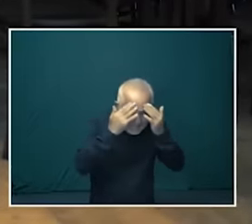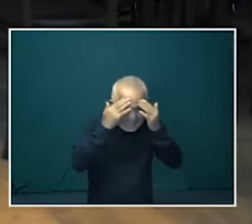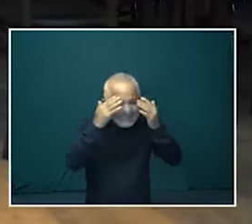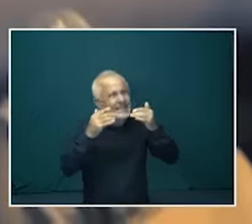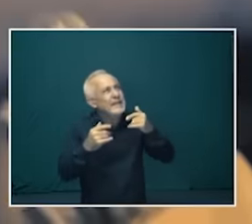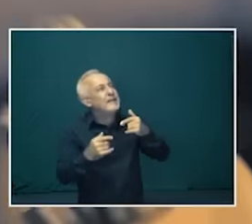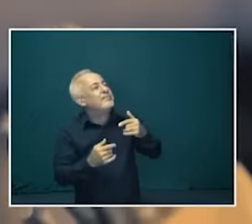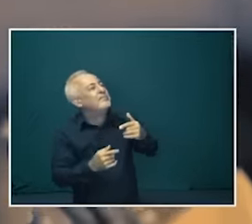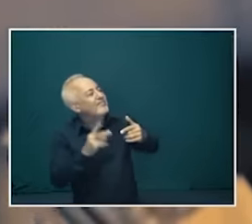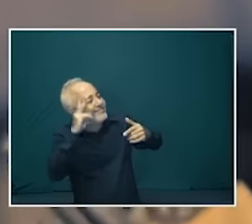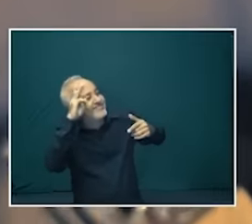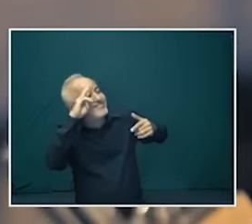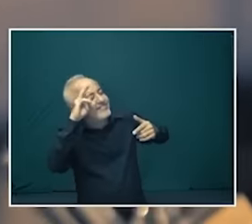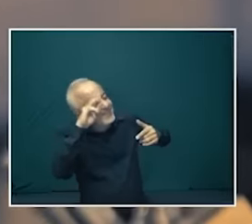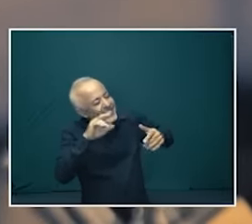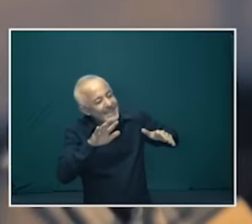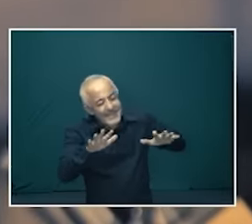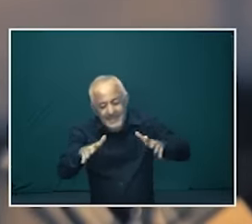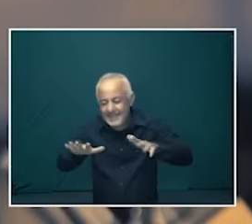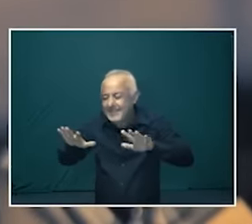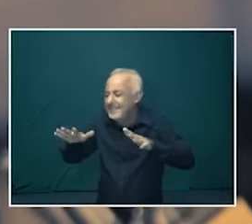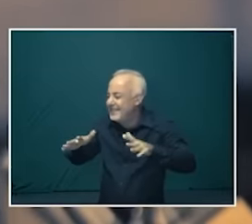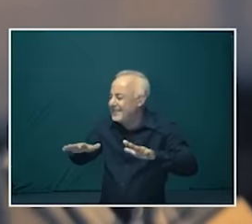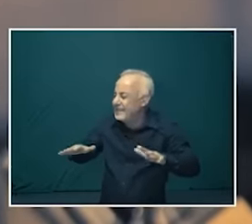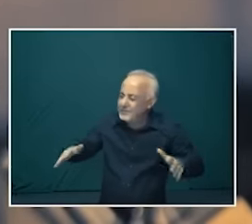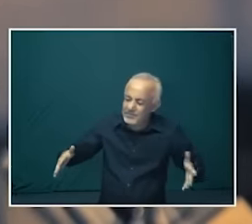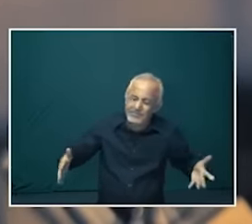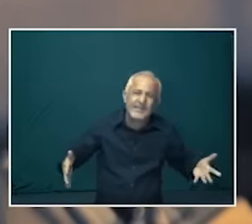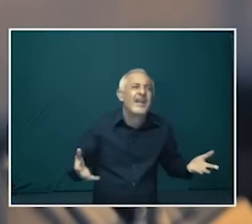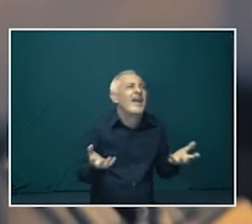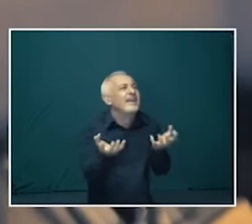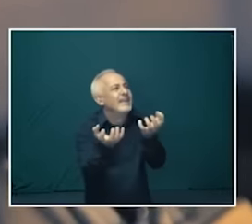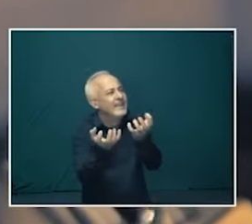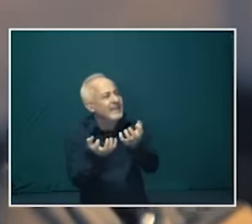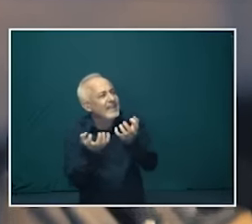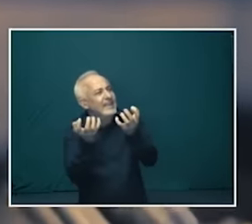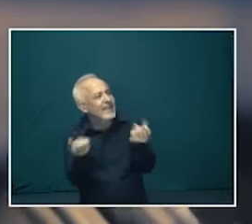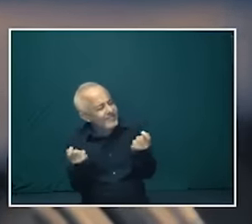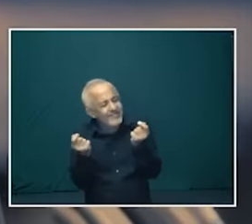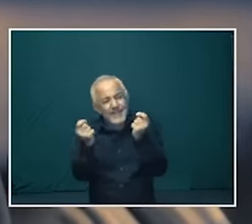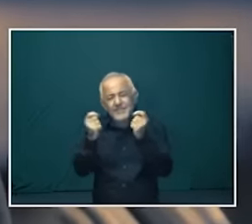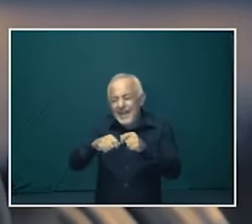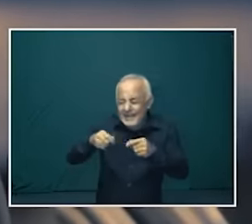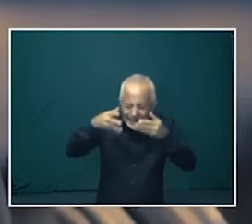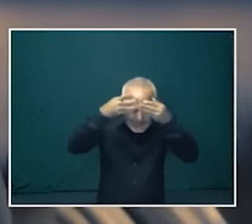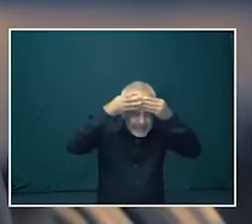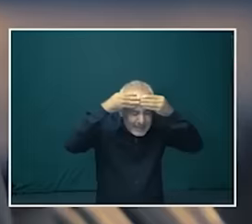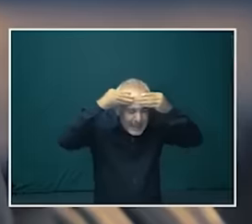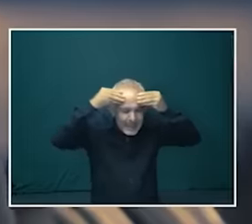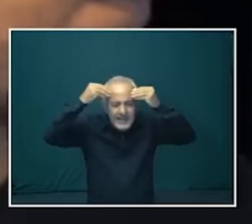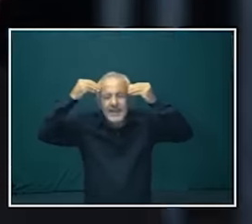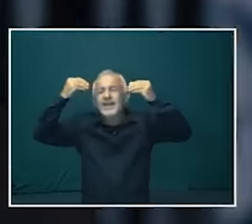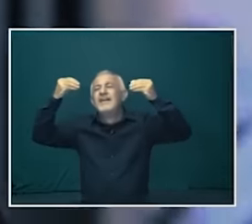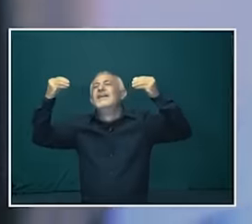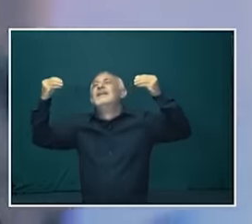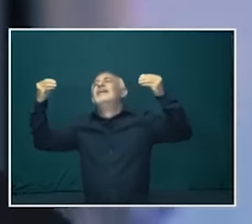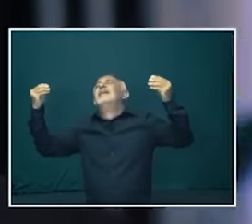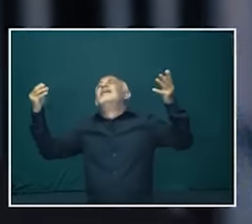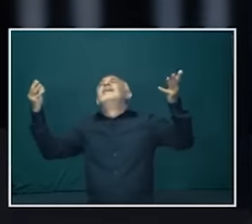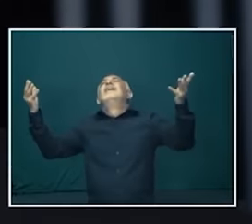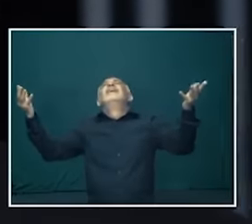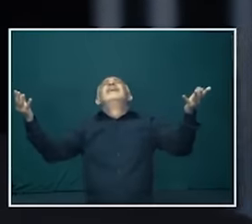recaídas. Às vezes eu queria ter o poder de poder te apagar na memória,